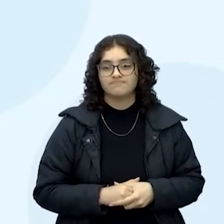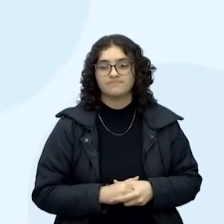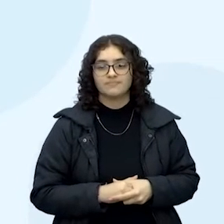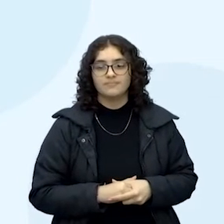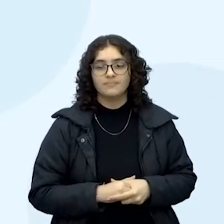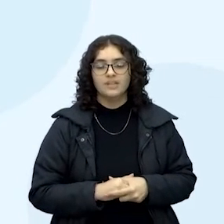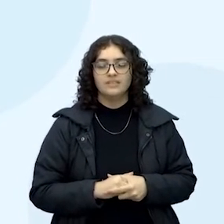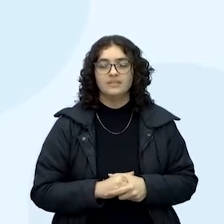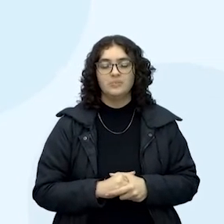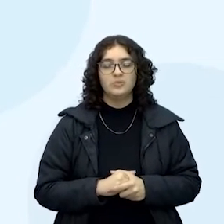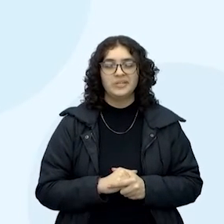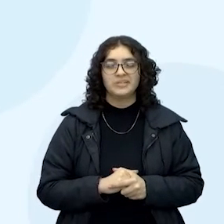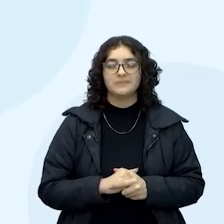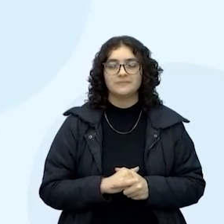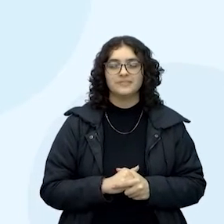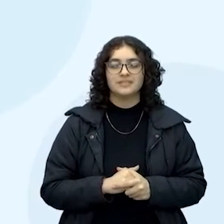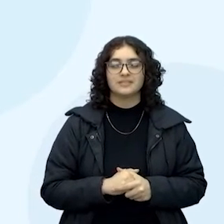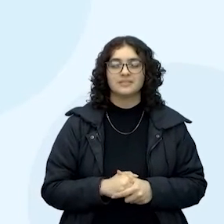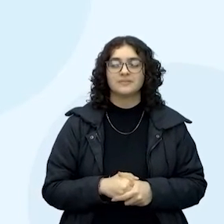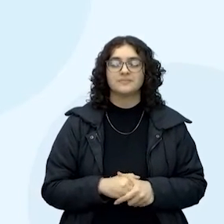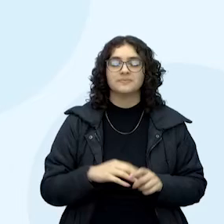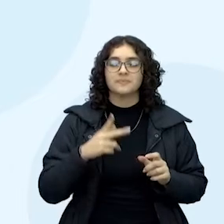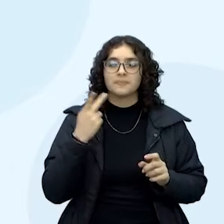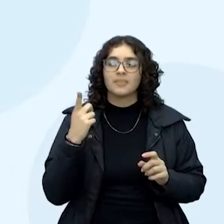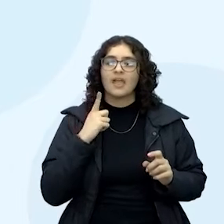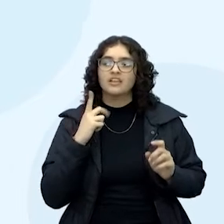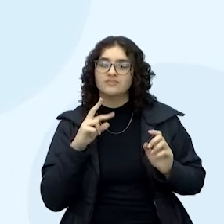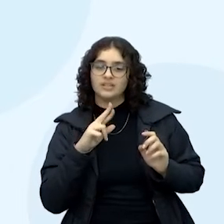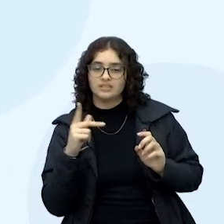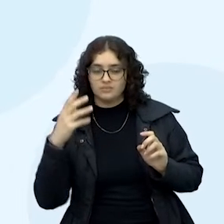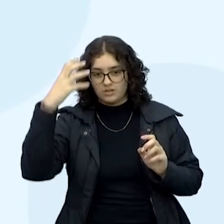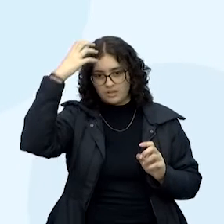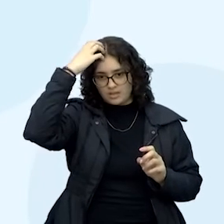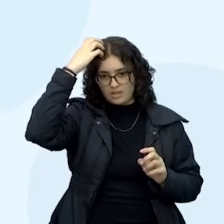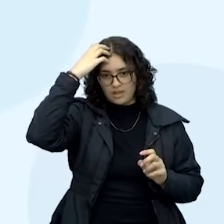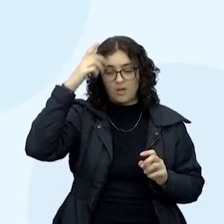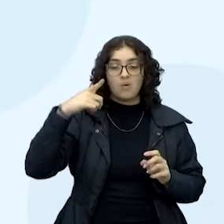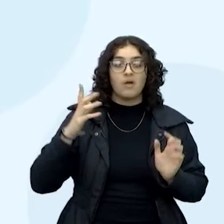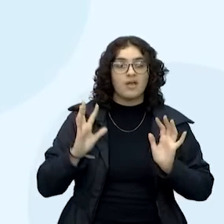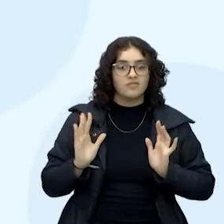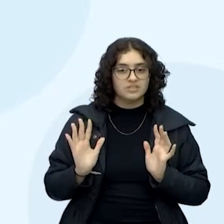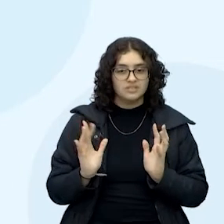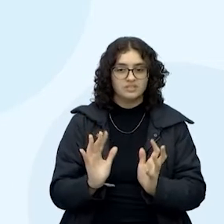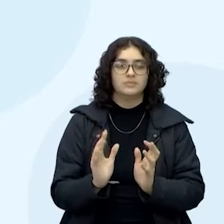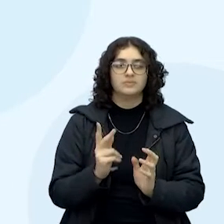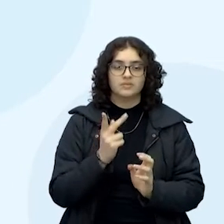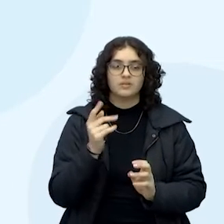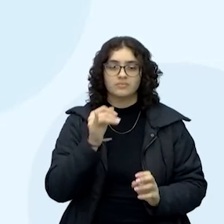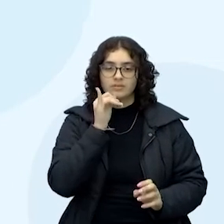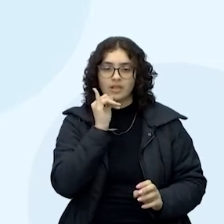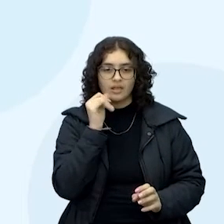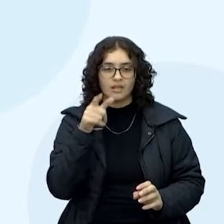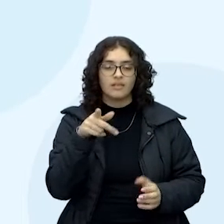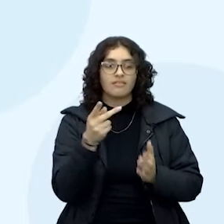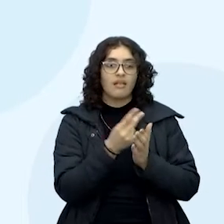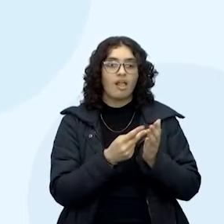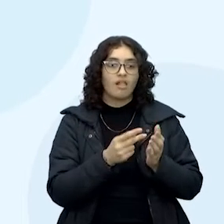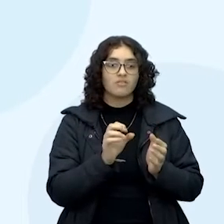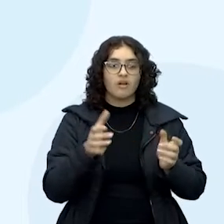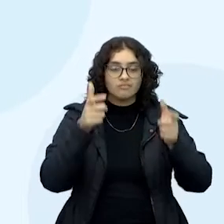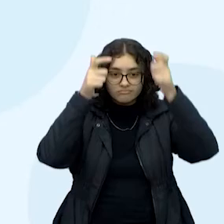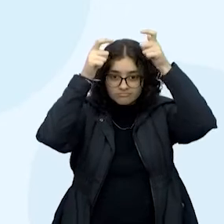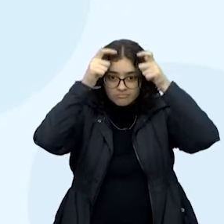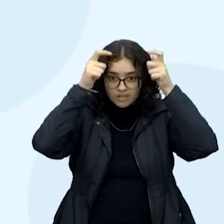nós precisamos saber aí as diferenças de uma monarquia para uma república. Monarquia, nós temos aqui o desenho de uma coroa, e na república